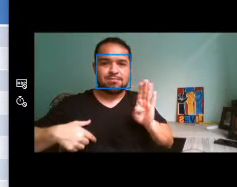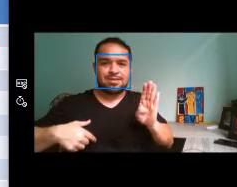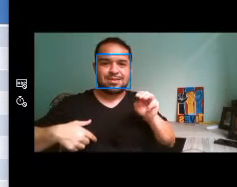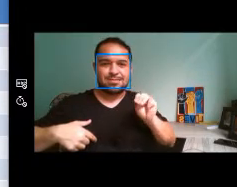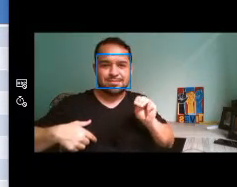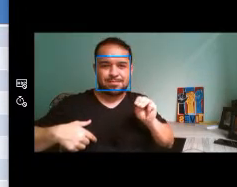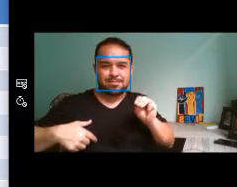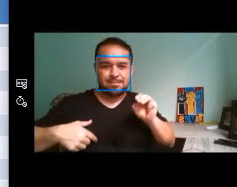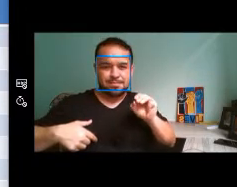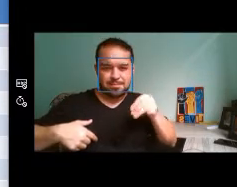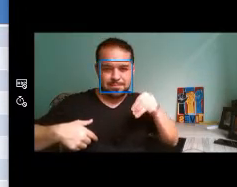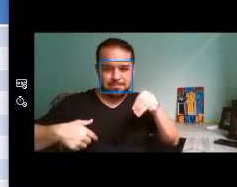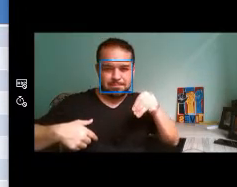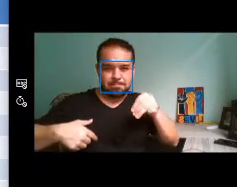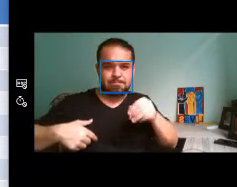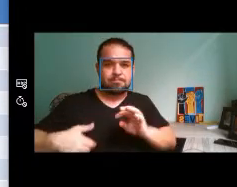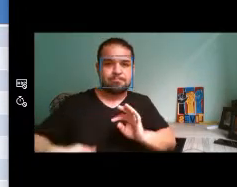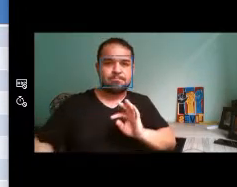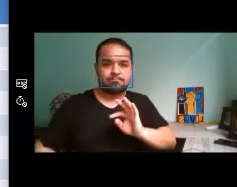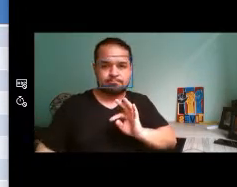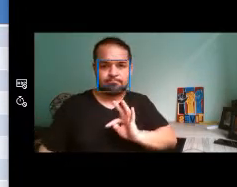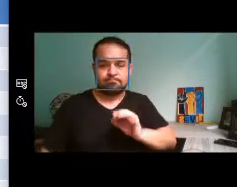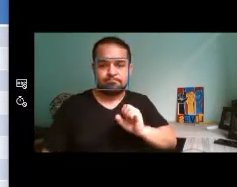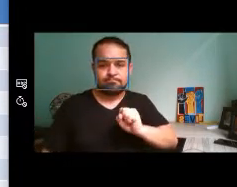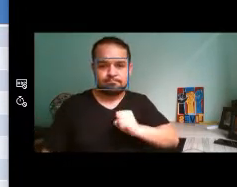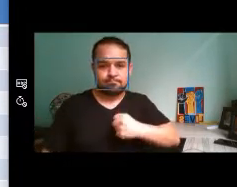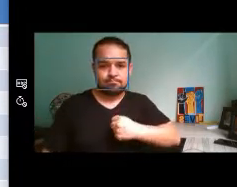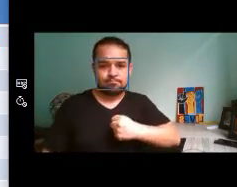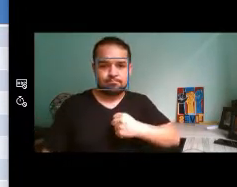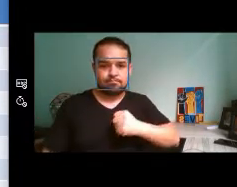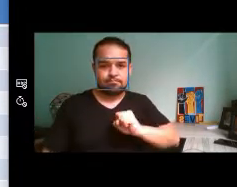busto, TBM, ok?